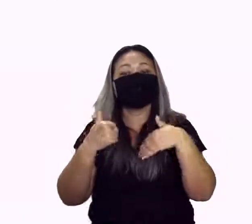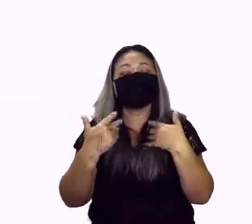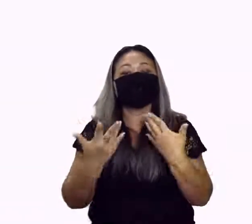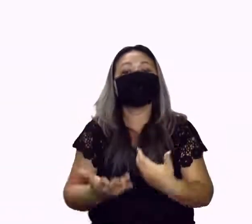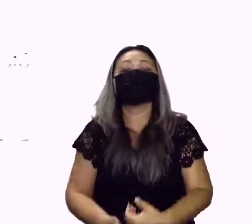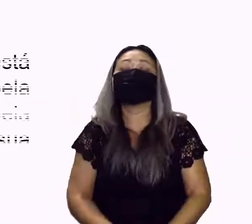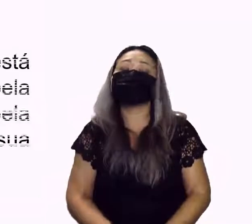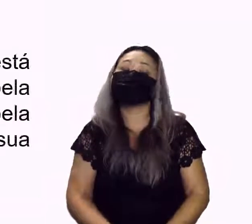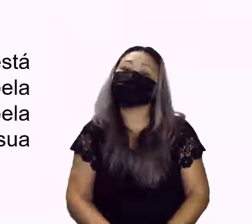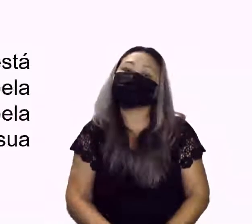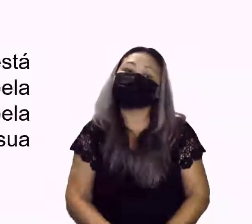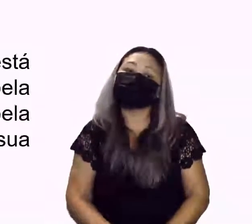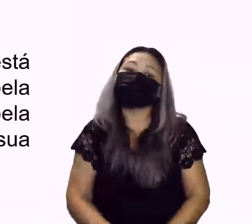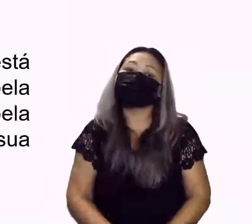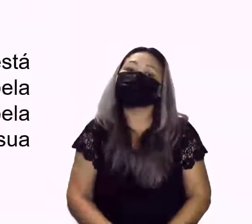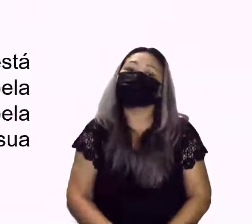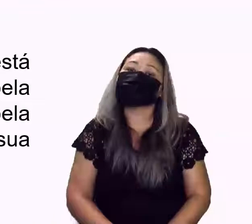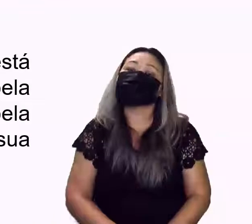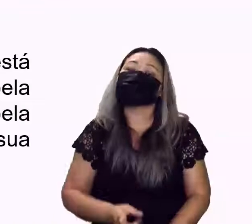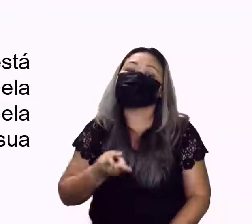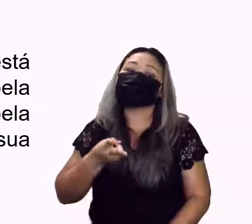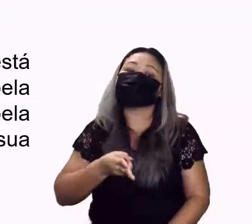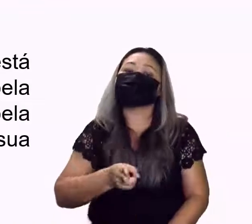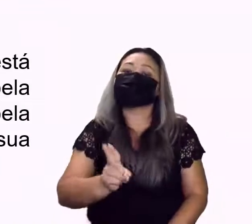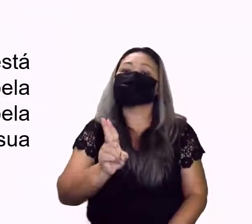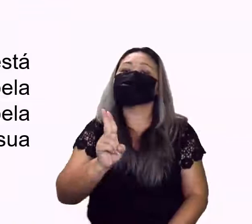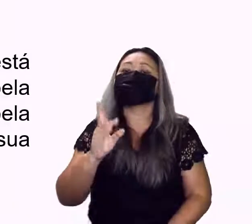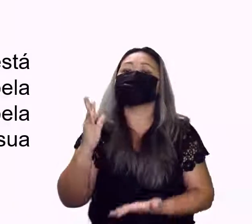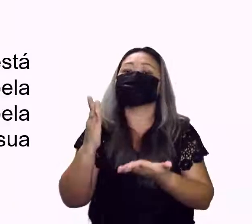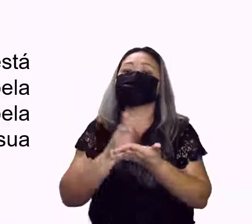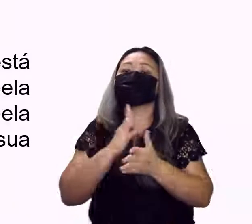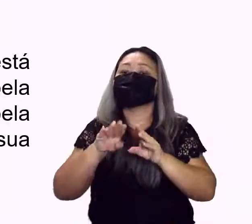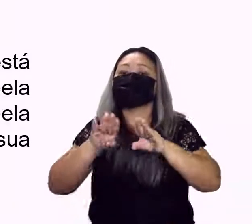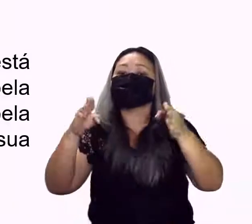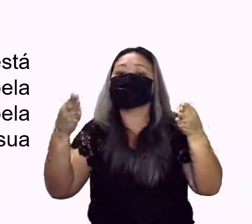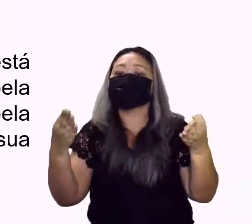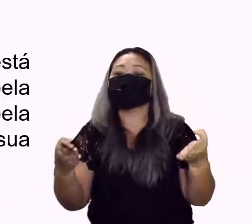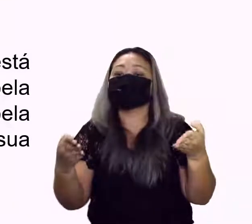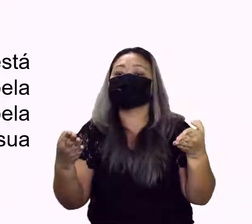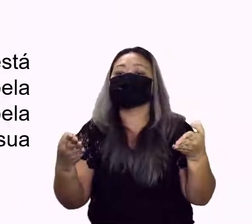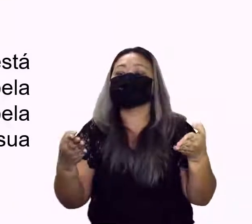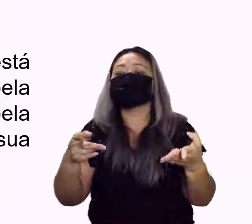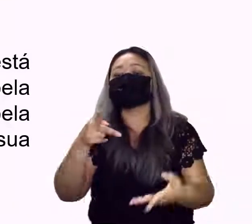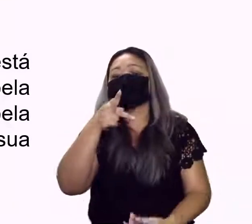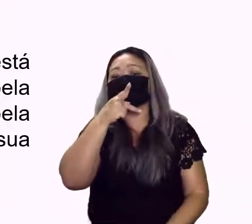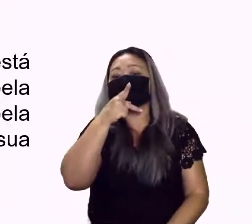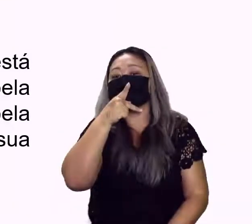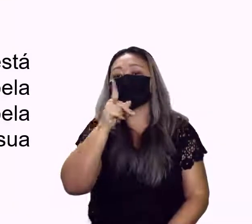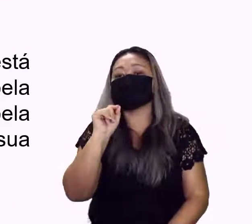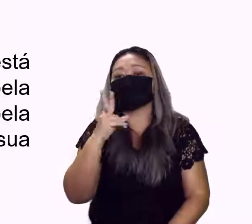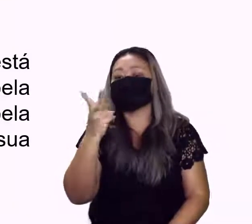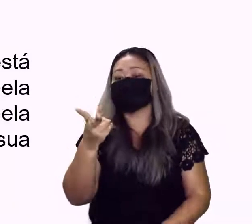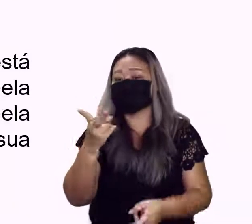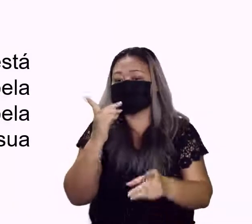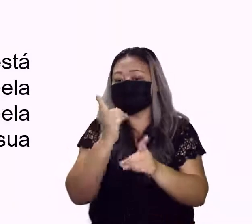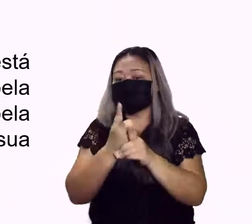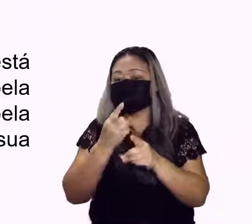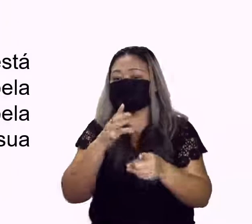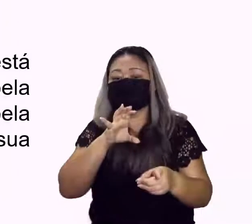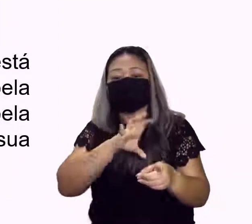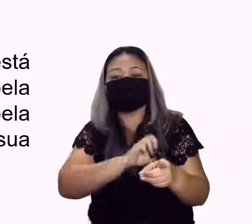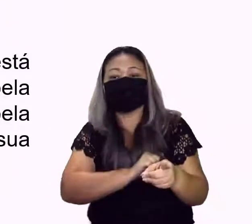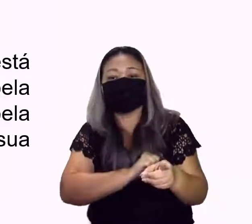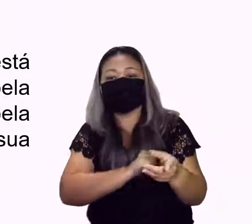trazer. Além disso, continuando na obra de Platão, o banquete, identifica o amor como um movimento